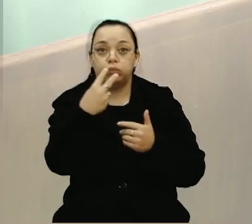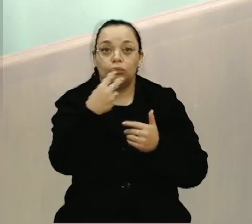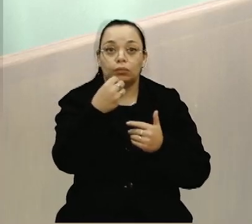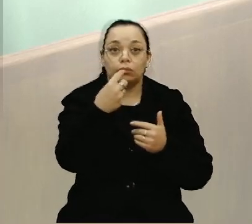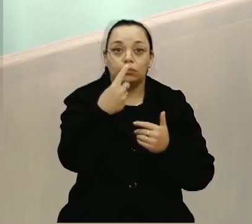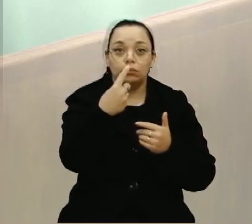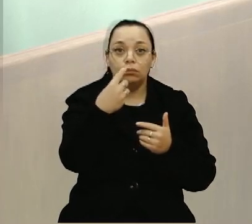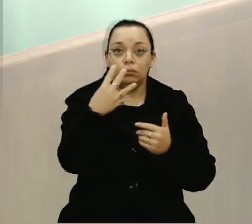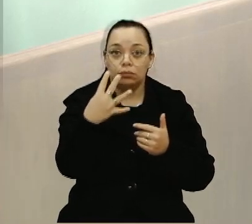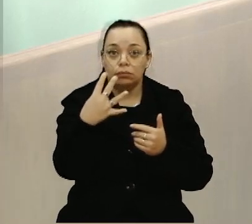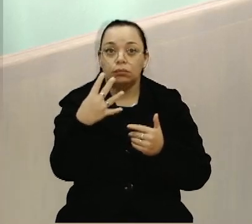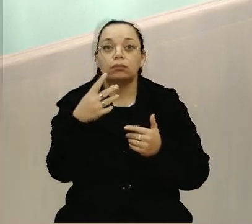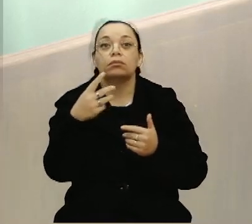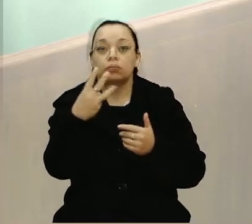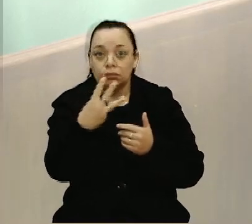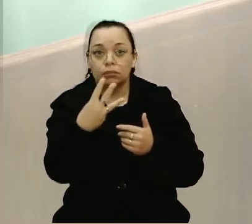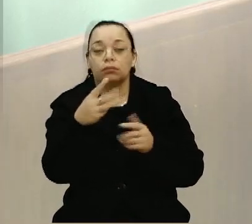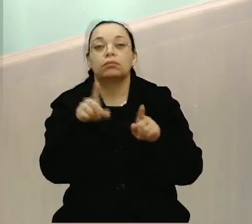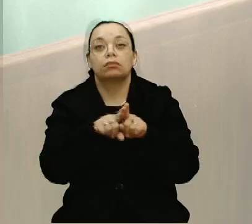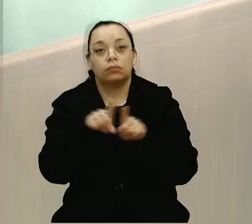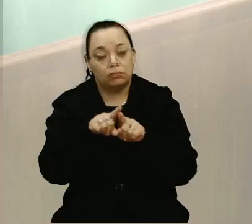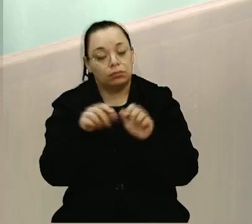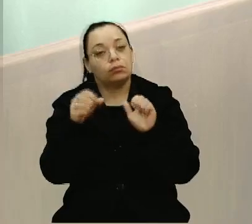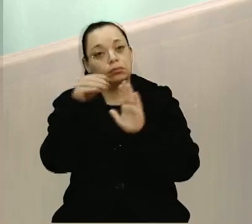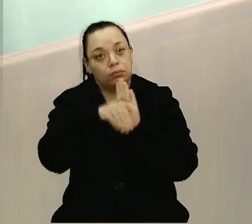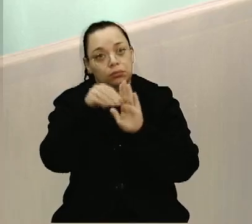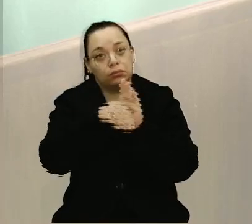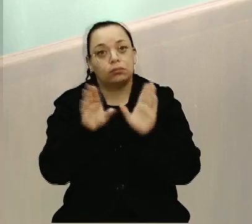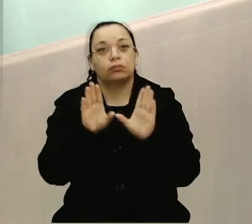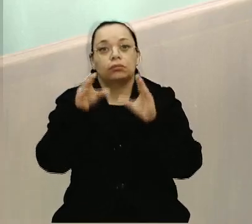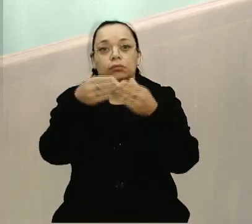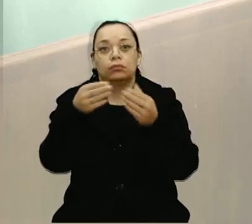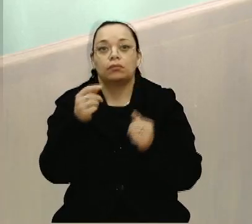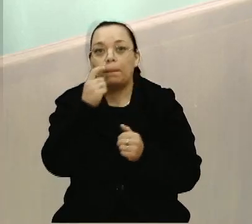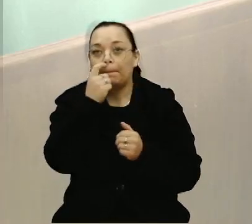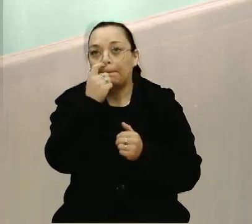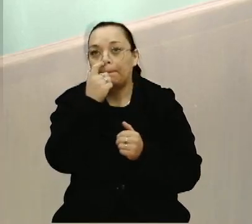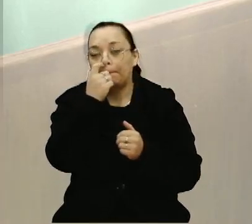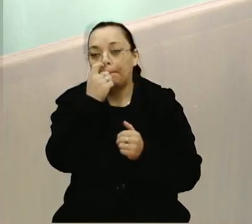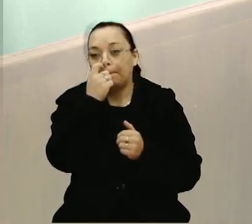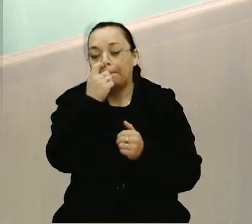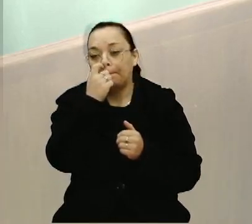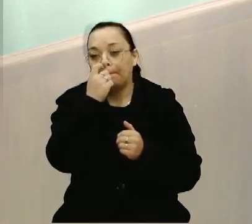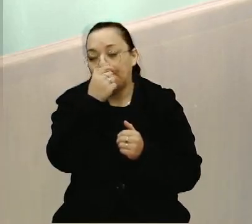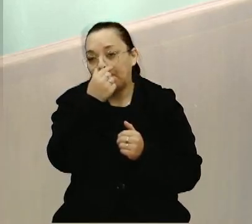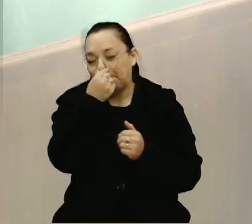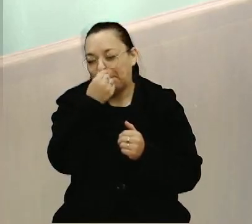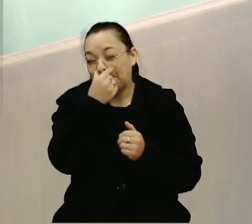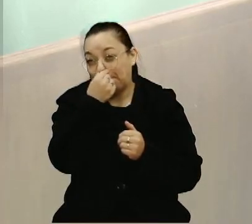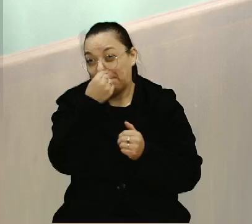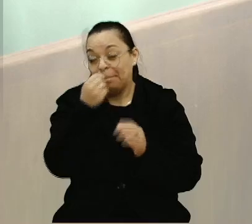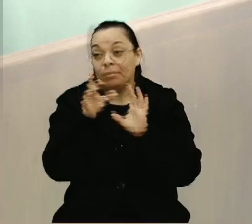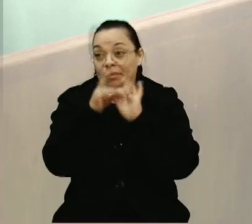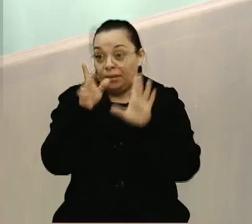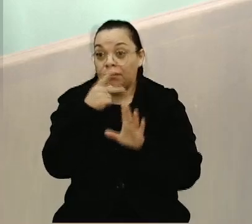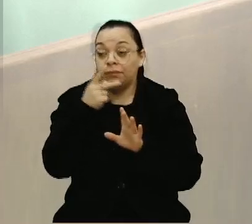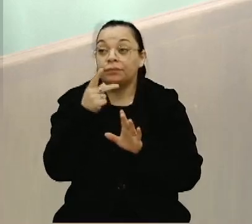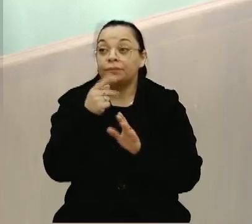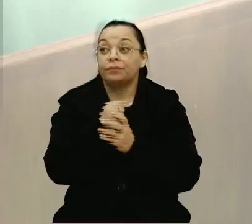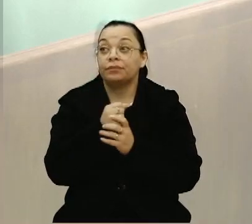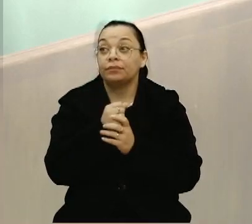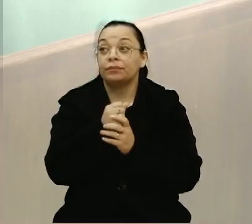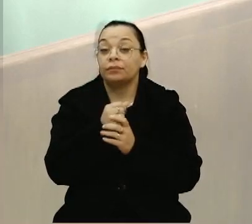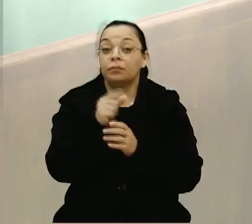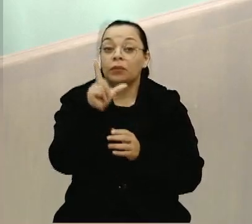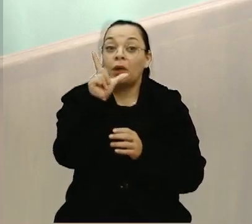estava no orçamento comunitário. Agora, eu me permito a dizer que talvez o que deu